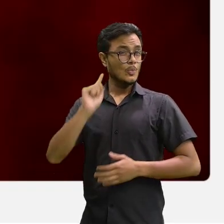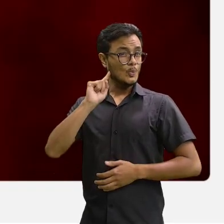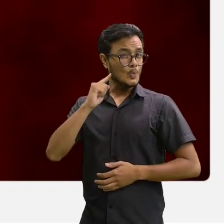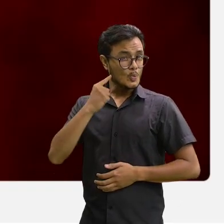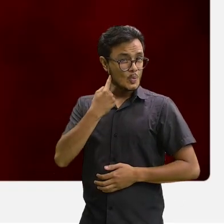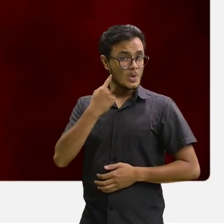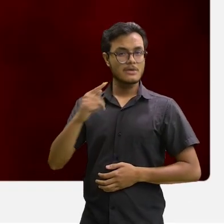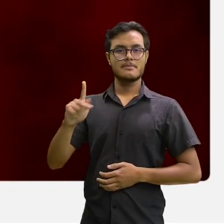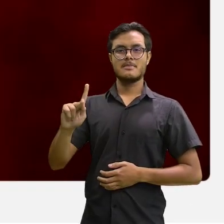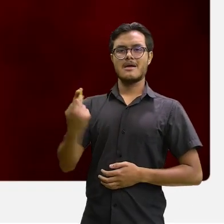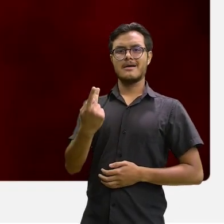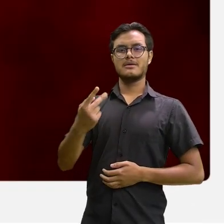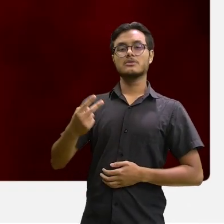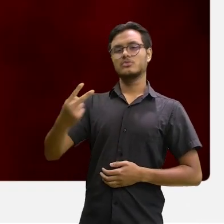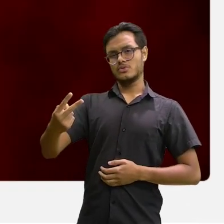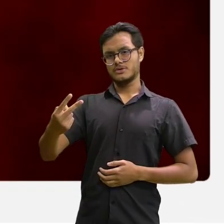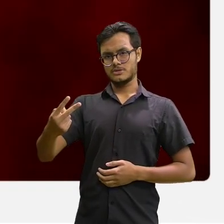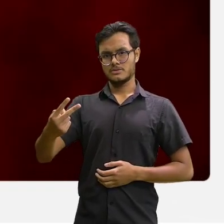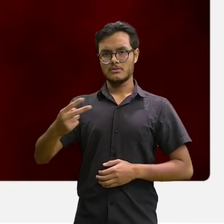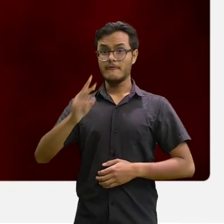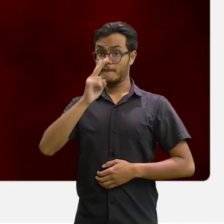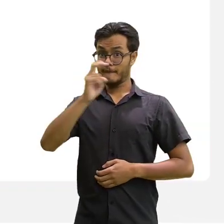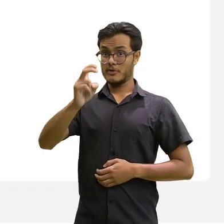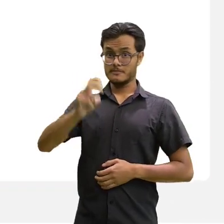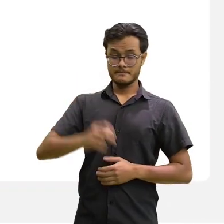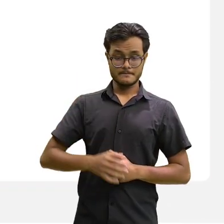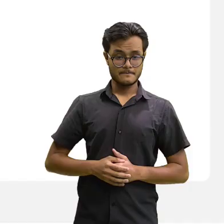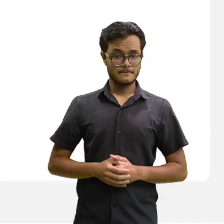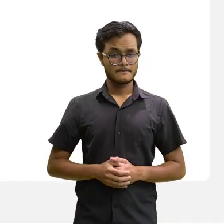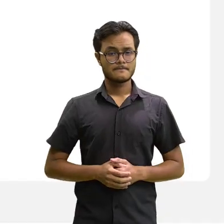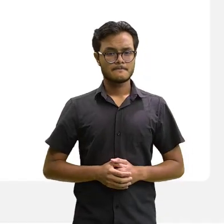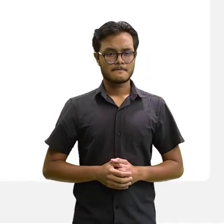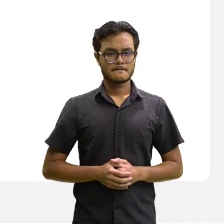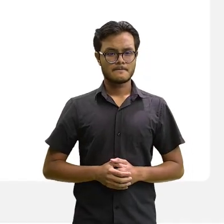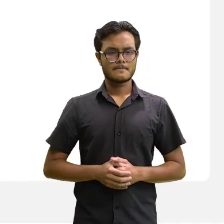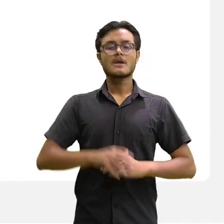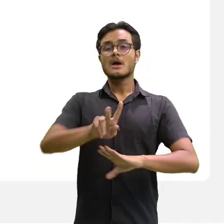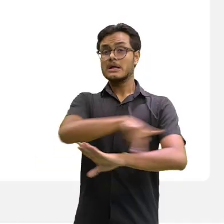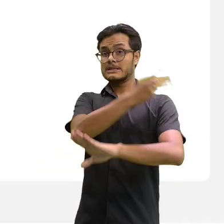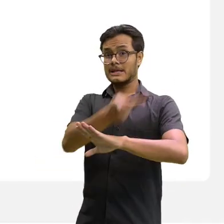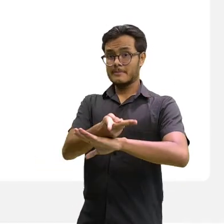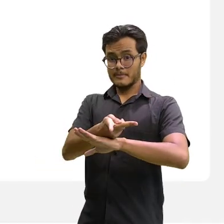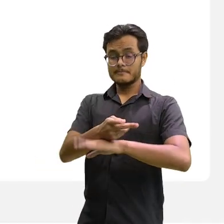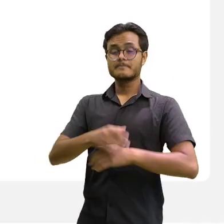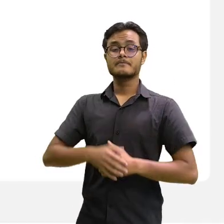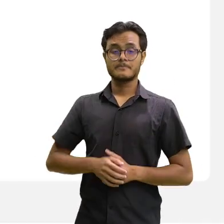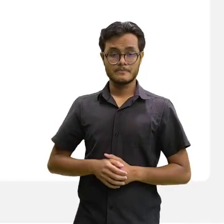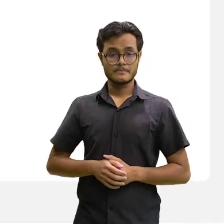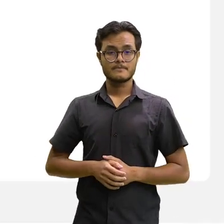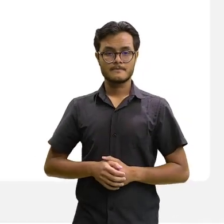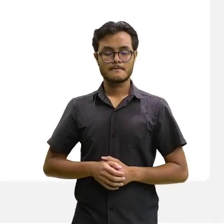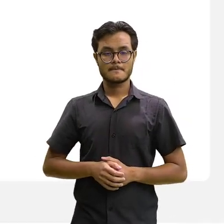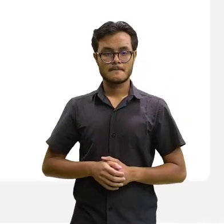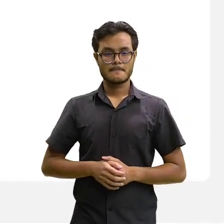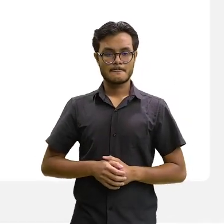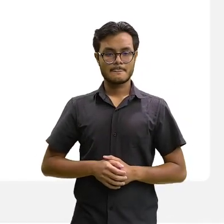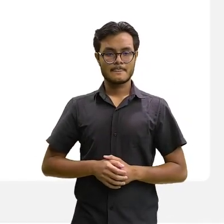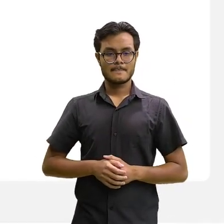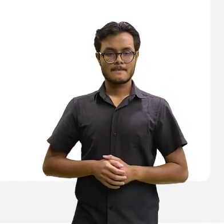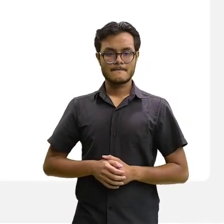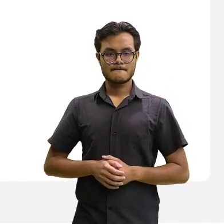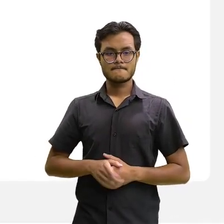em torno de 2, beleza? E, passando de lá, a gente vem para o terceiro segmento, que é aqui,